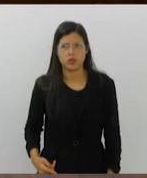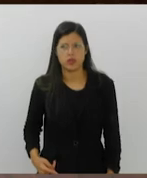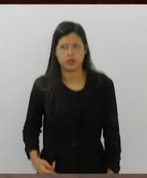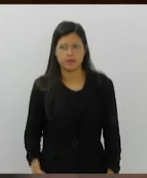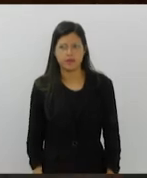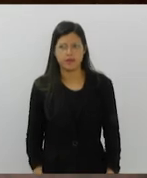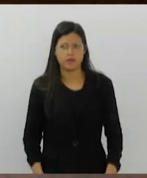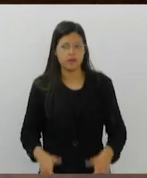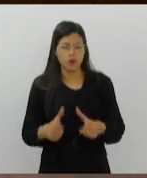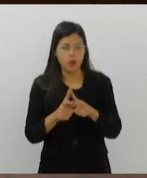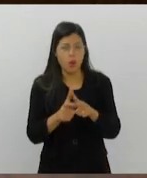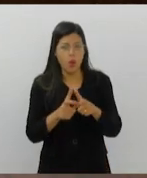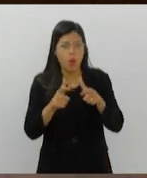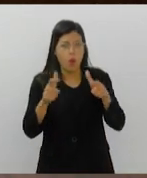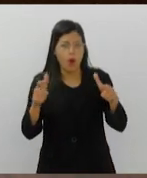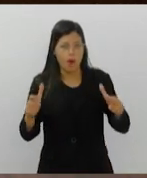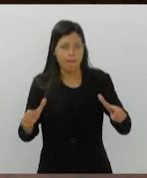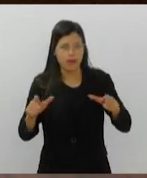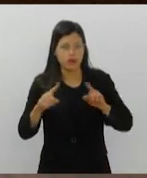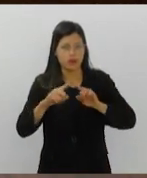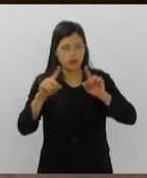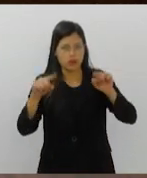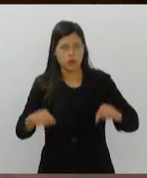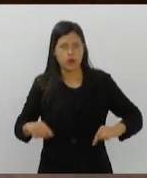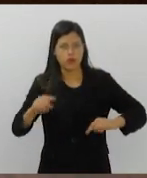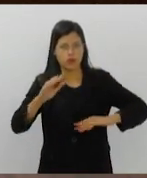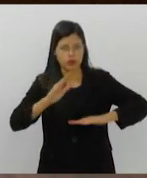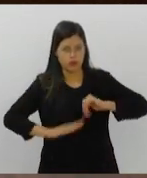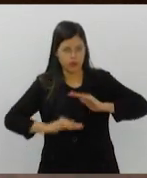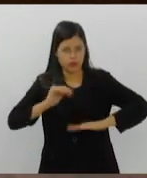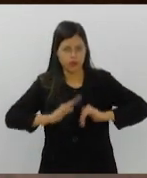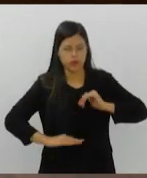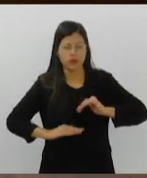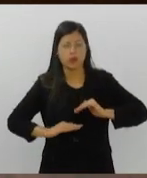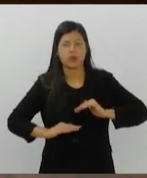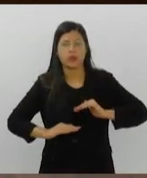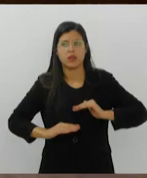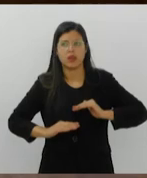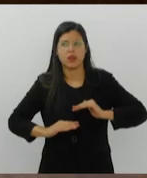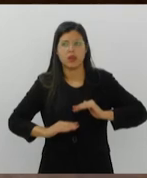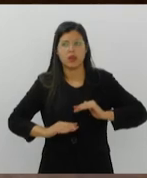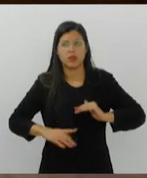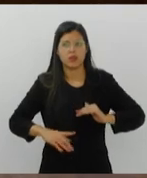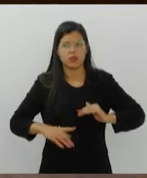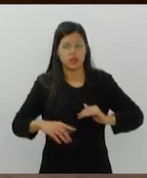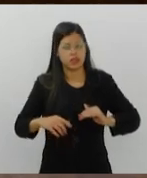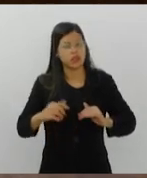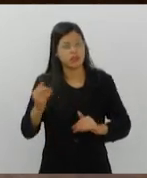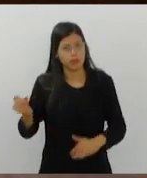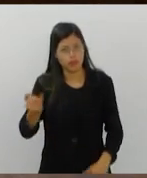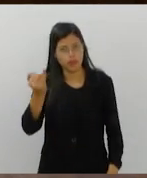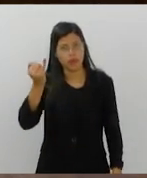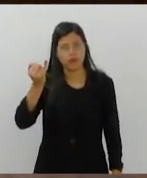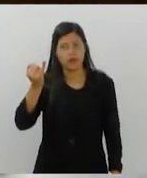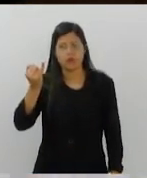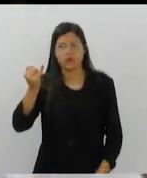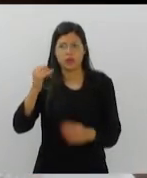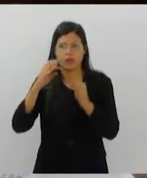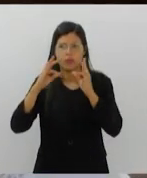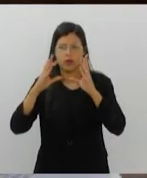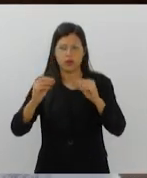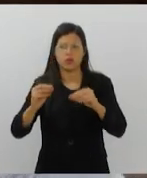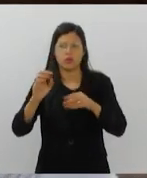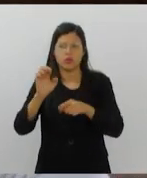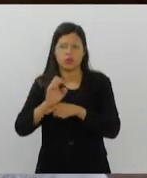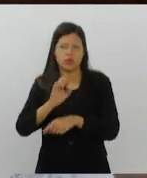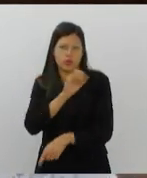ampliação do seu quadro de profissionais se coloca de forma tão importante para todo o Estado